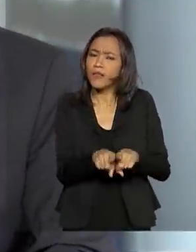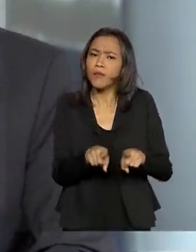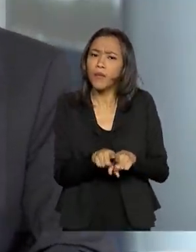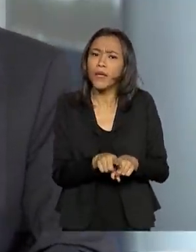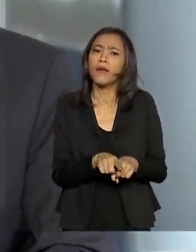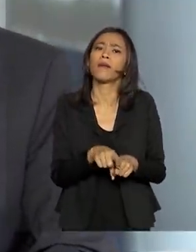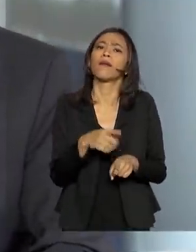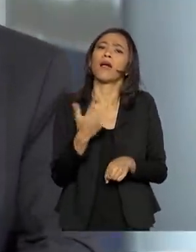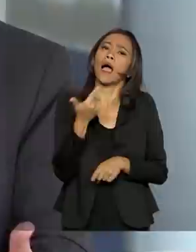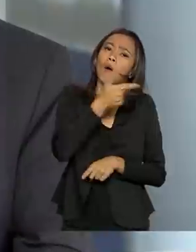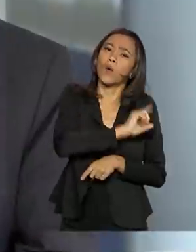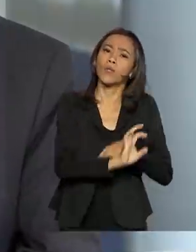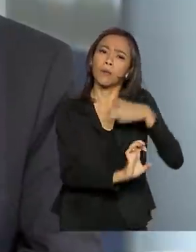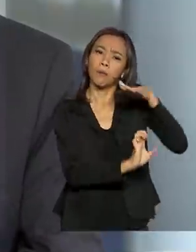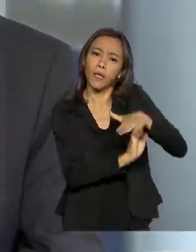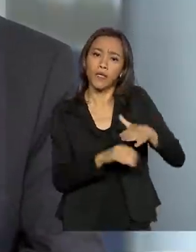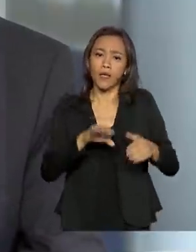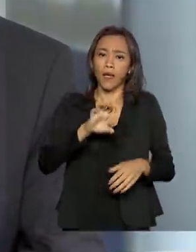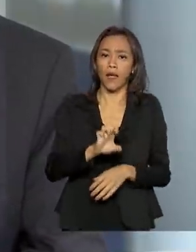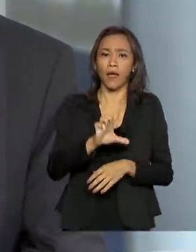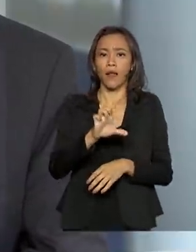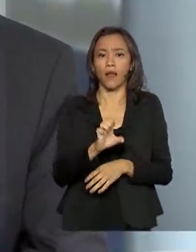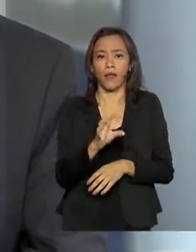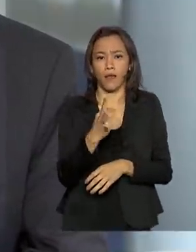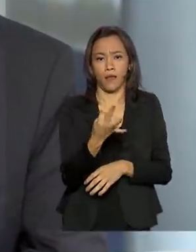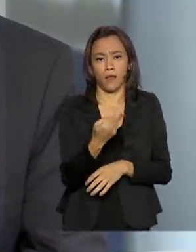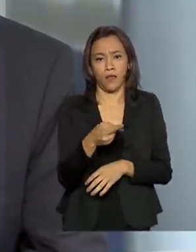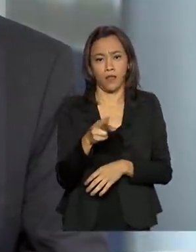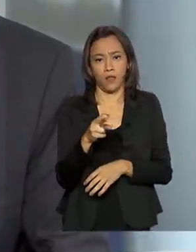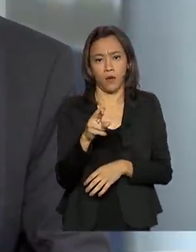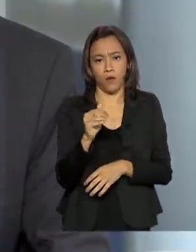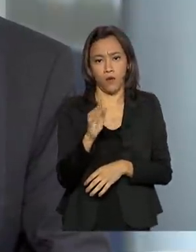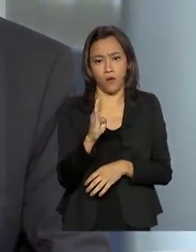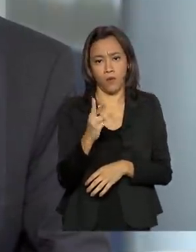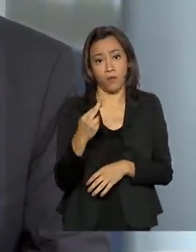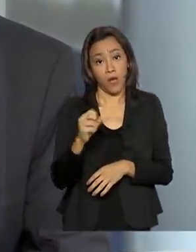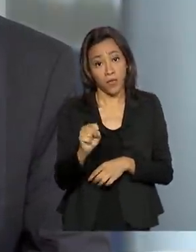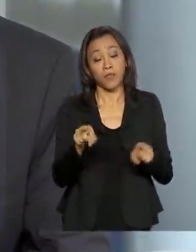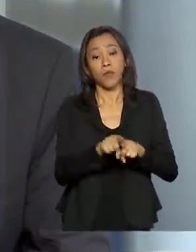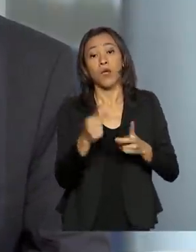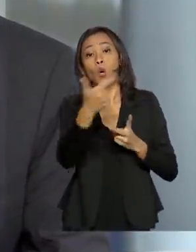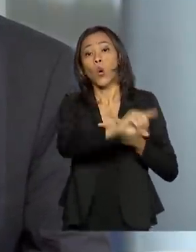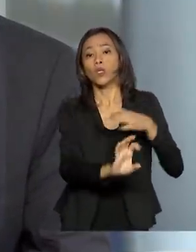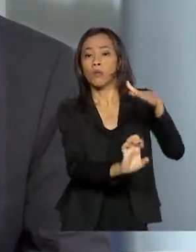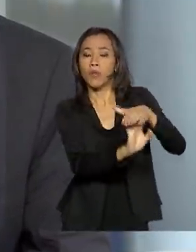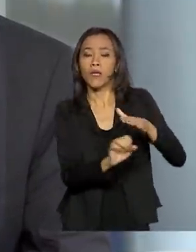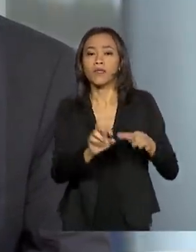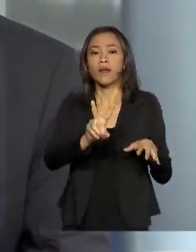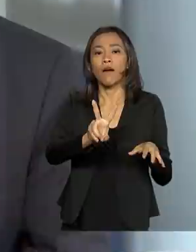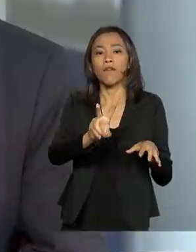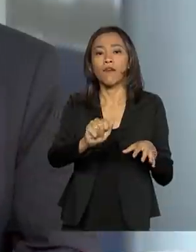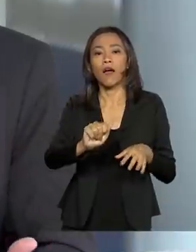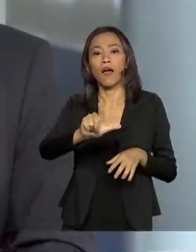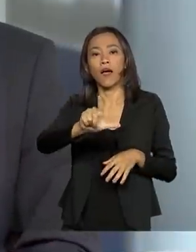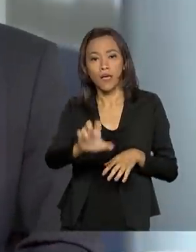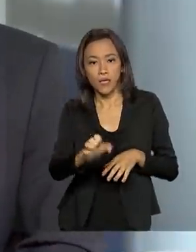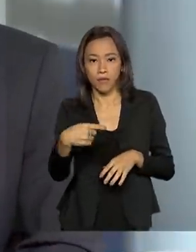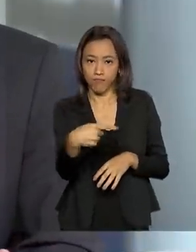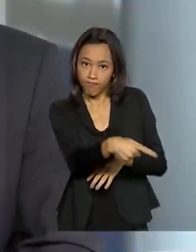fazendo a Eletrobras. A Vale, que é a maior mineradora, uma das maiores do mundo e maior